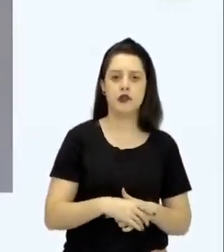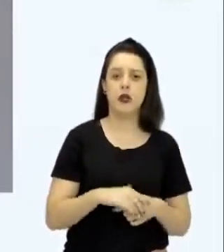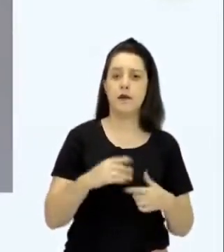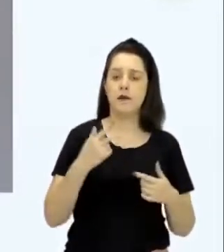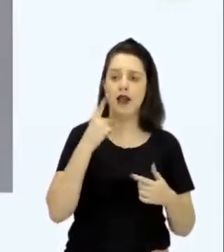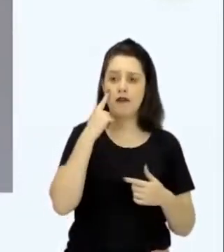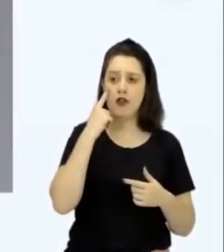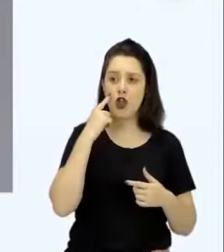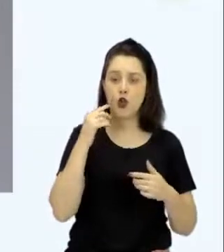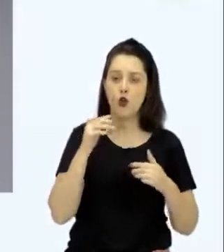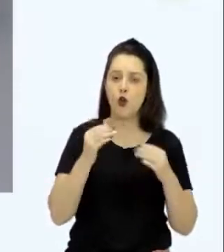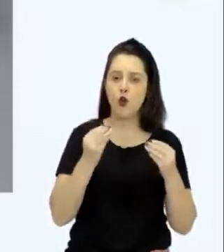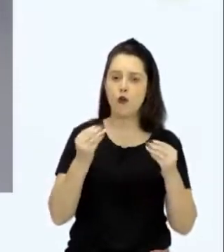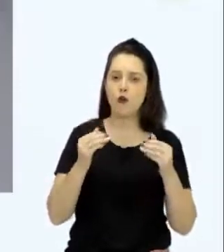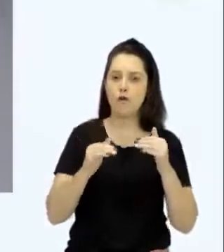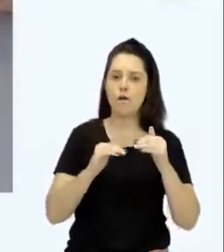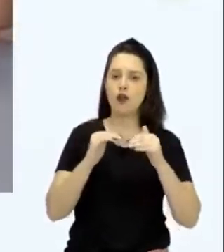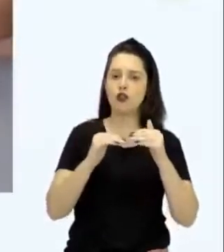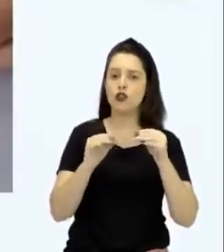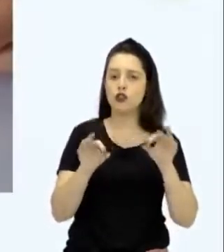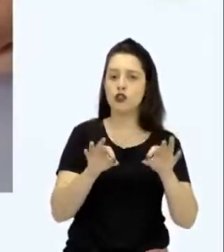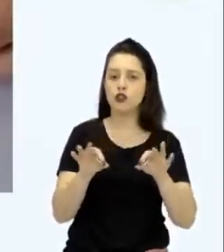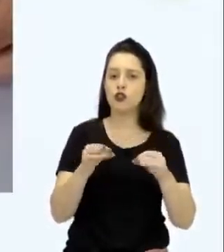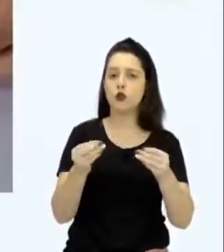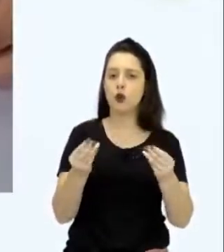projeto. Então vamos lá.